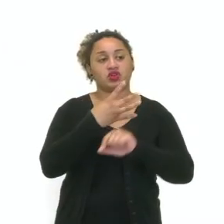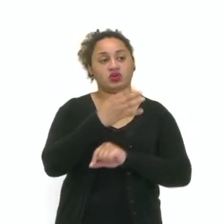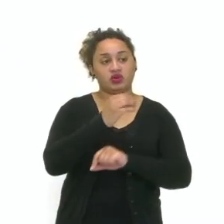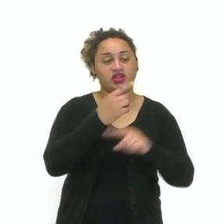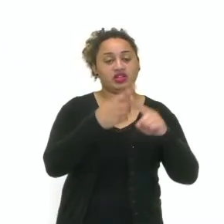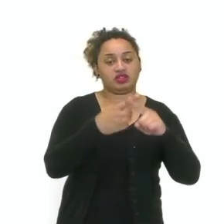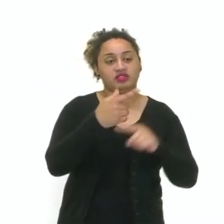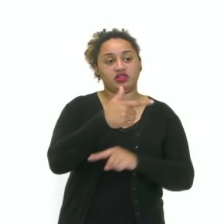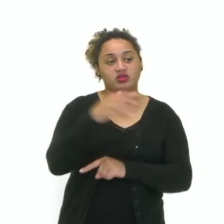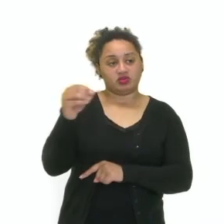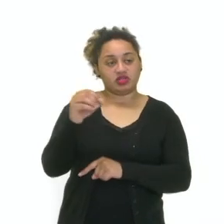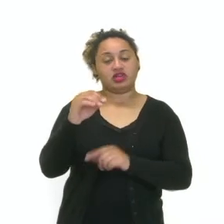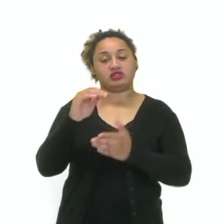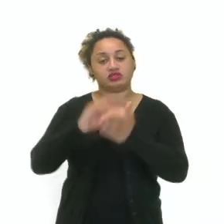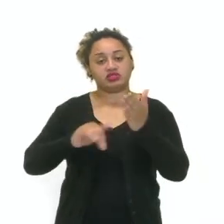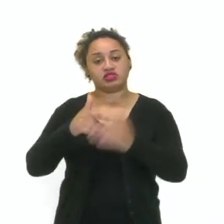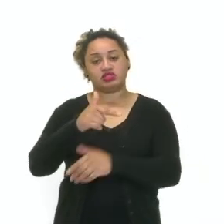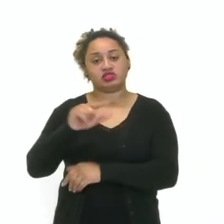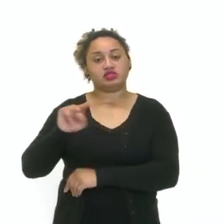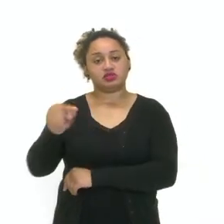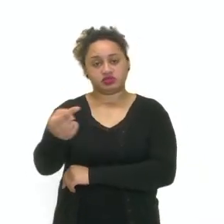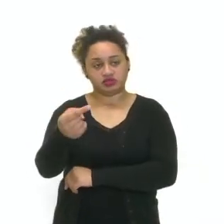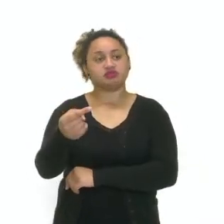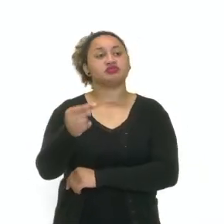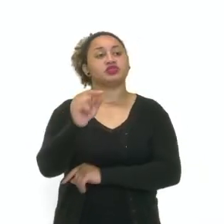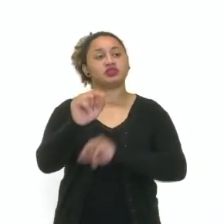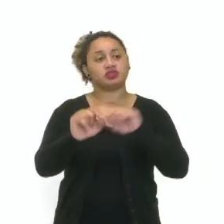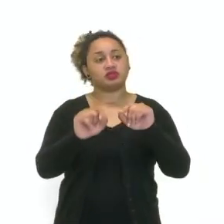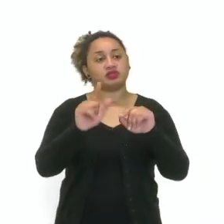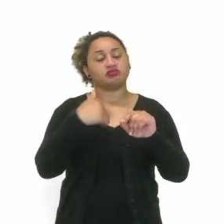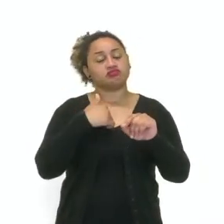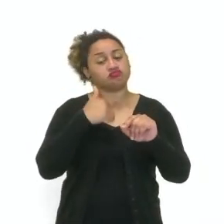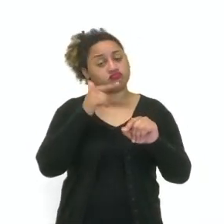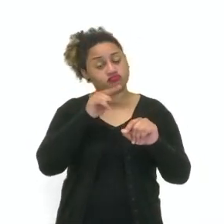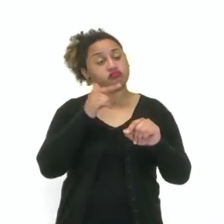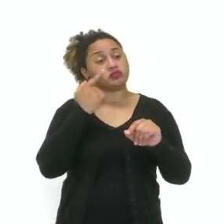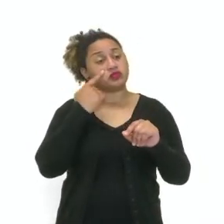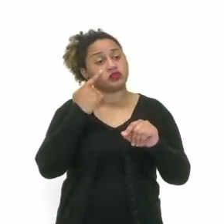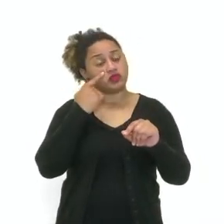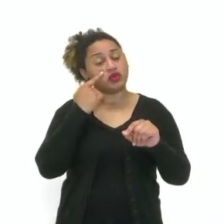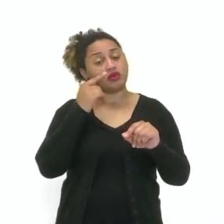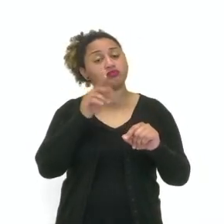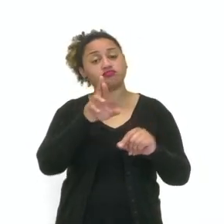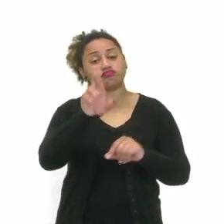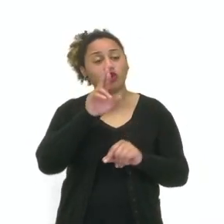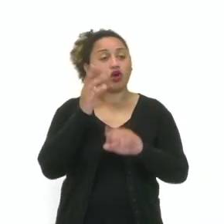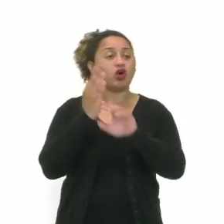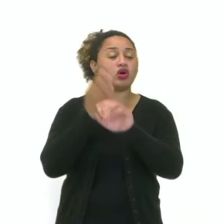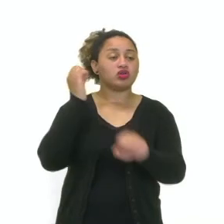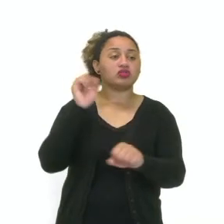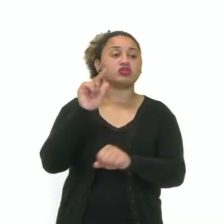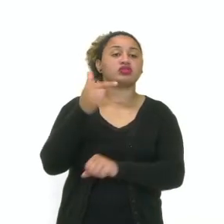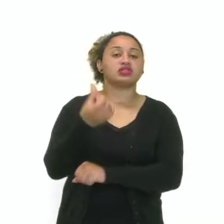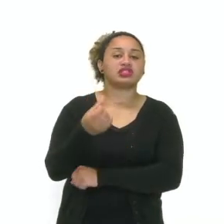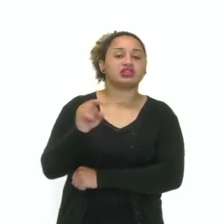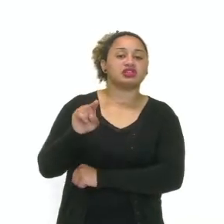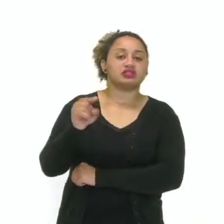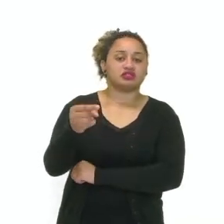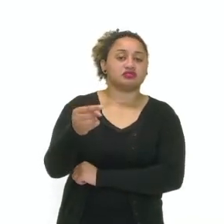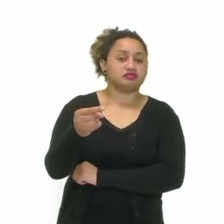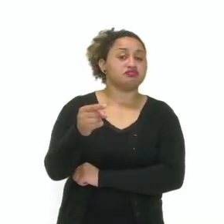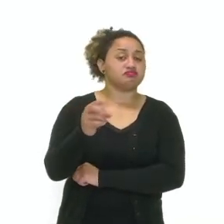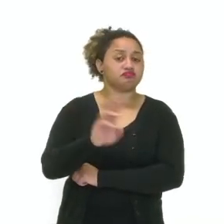200 menos 2.000. 40 vezes 200 dá 8.000 menos 2.000, portanto o lucro seria de